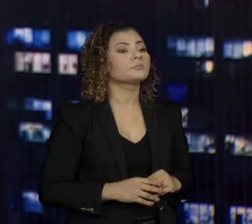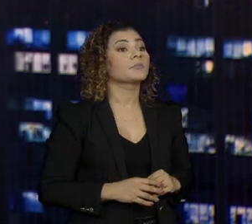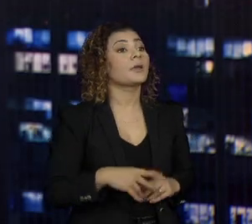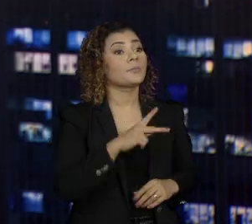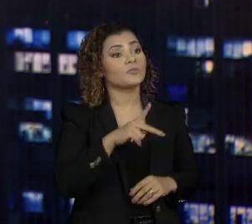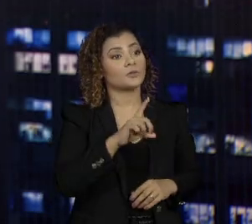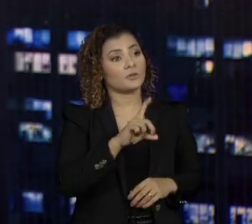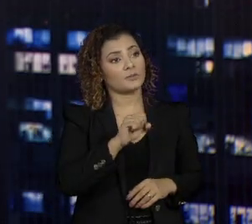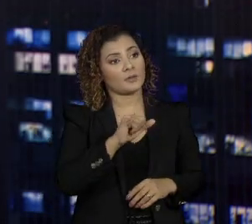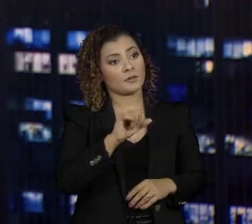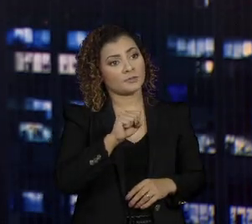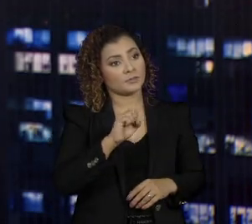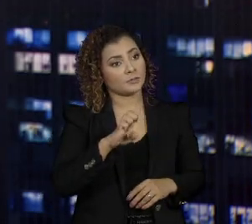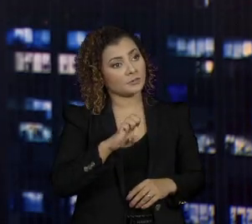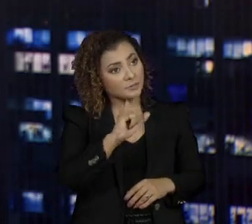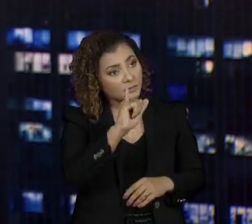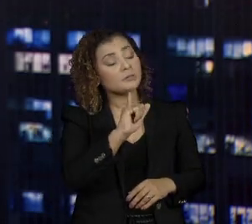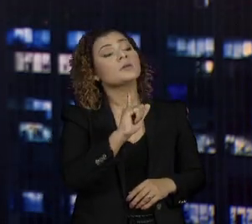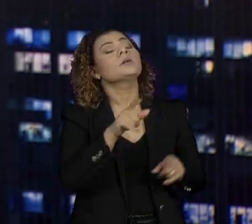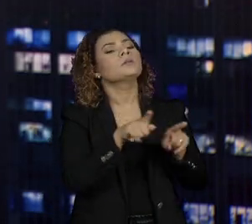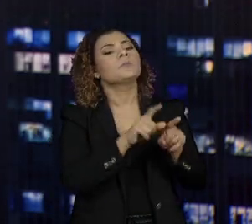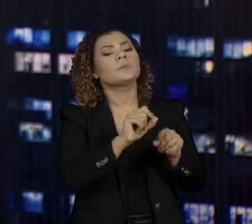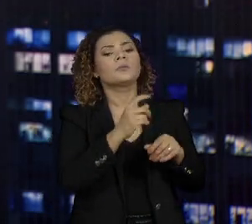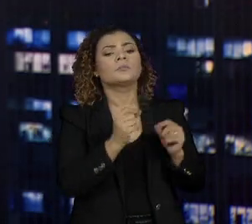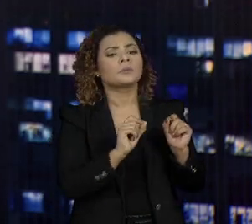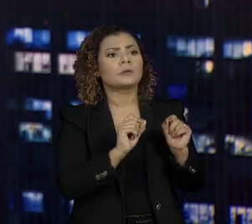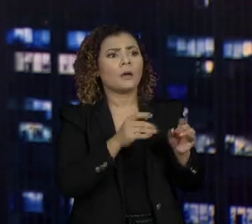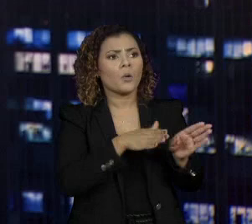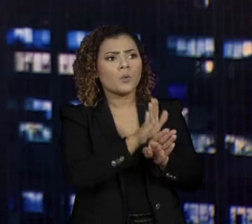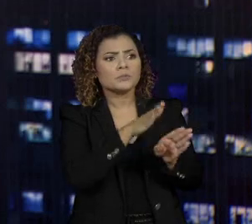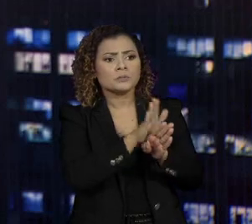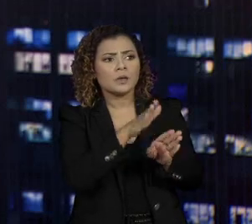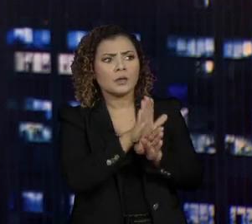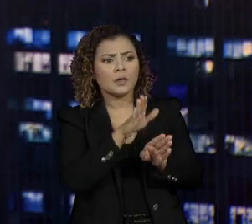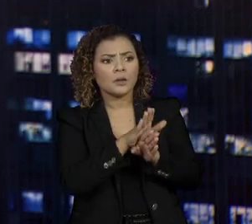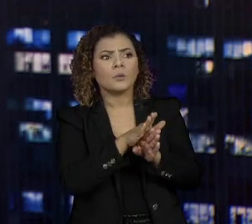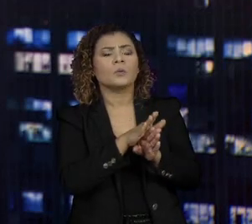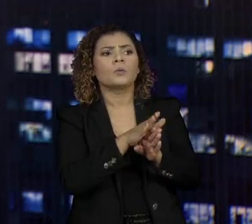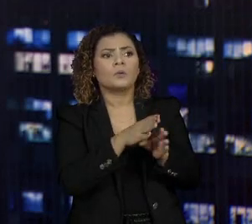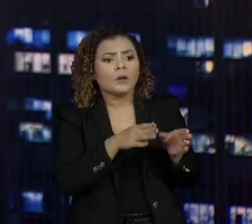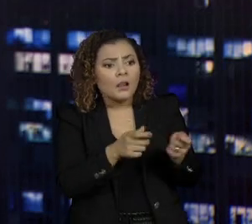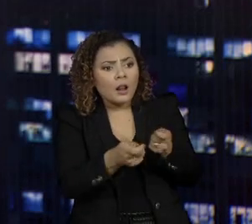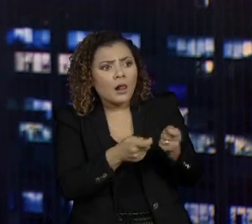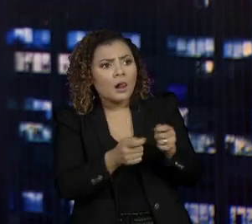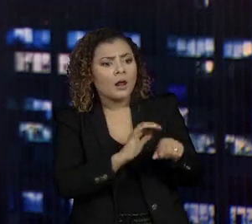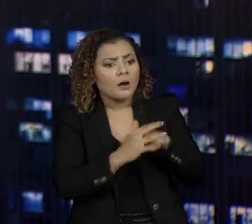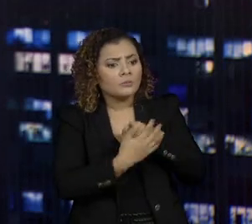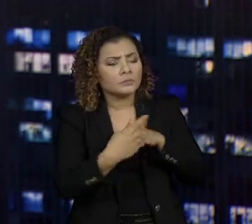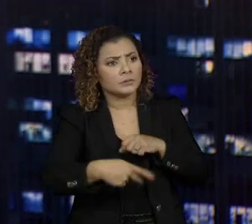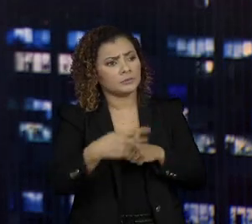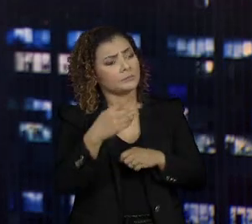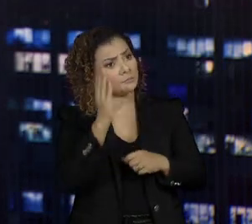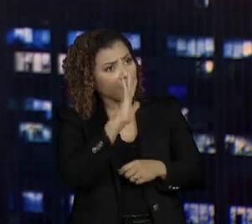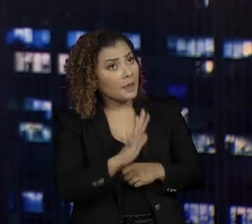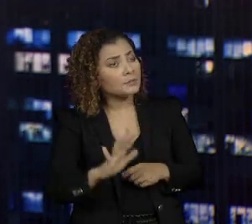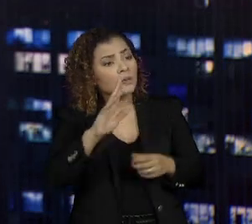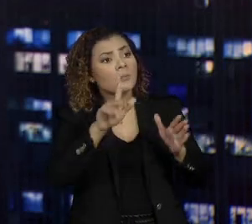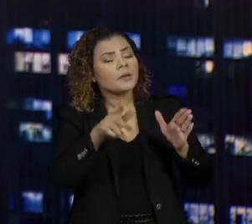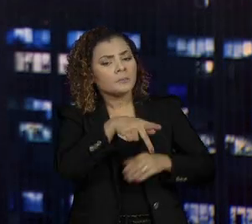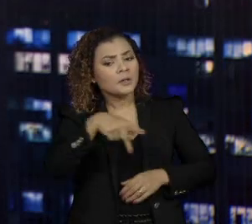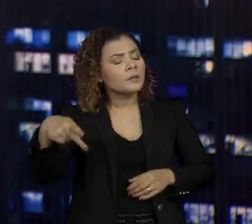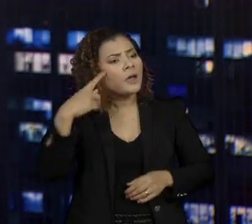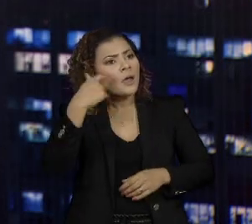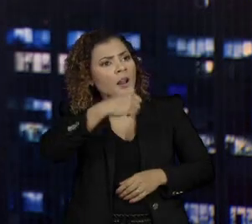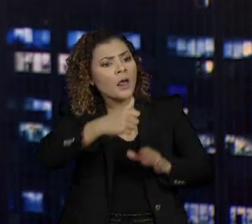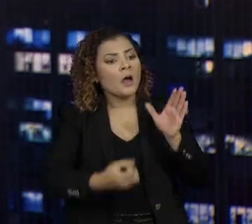outras coisas, a nota do Ministério da Saúde fala da criação de um conselho consultivo para enfrentar a Covid-19. O presidente, inclusive, analisou